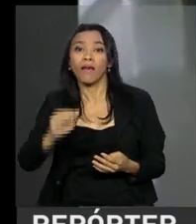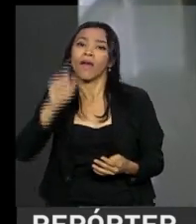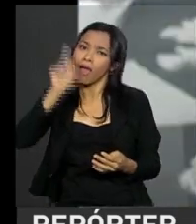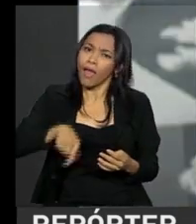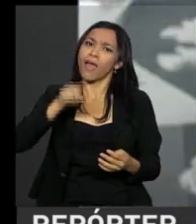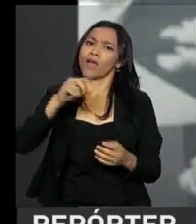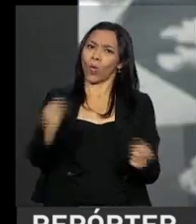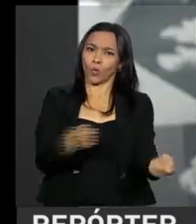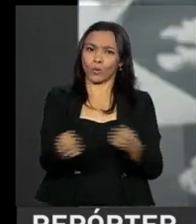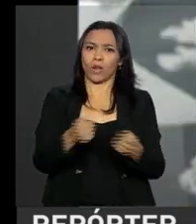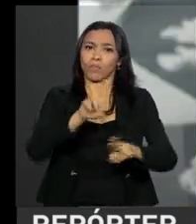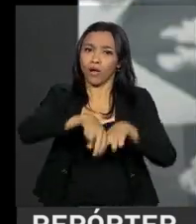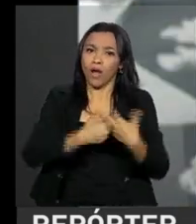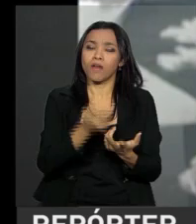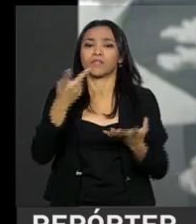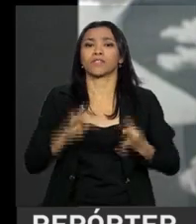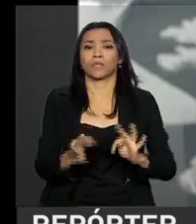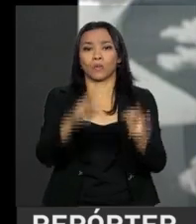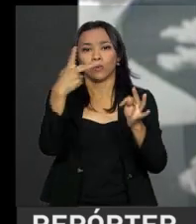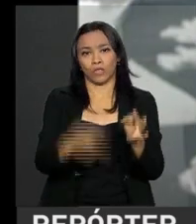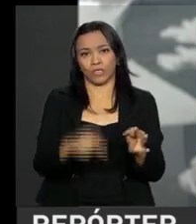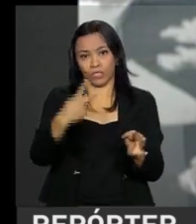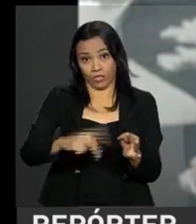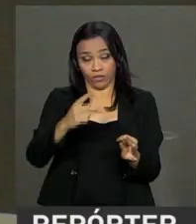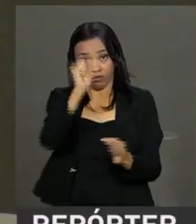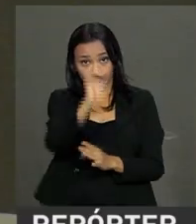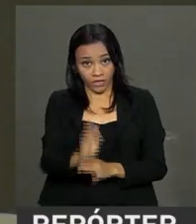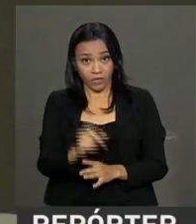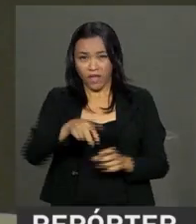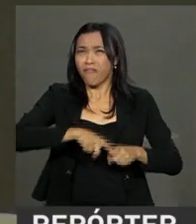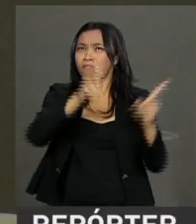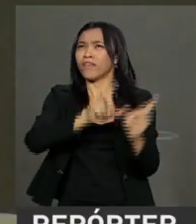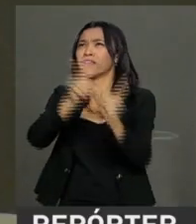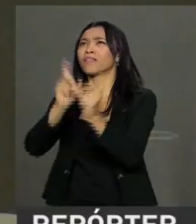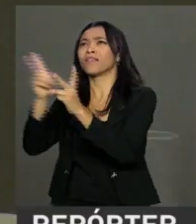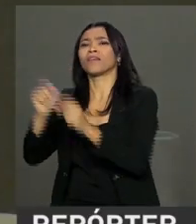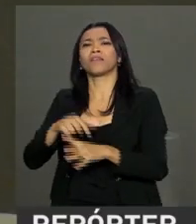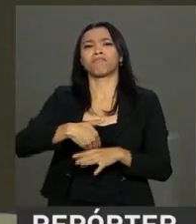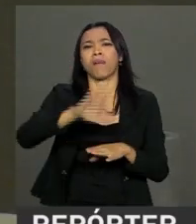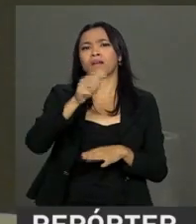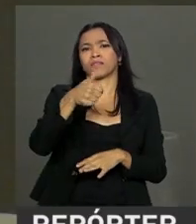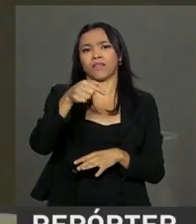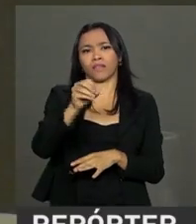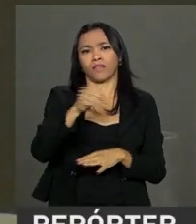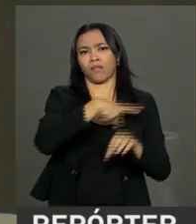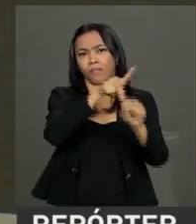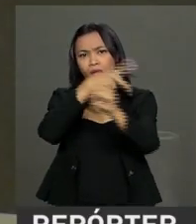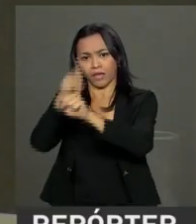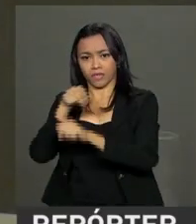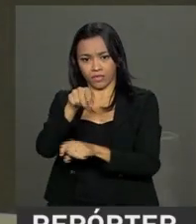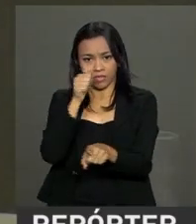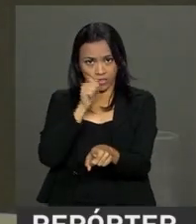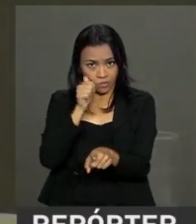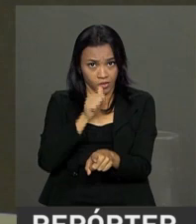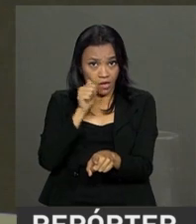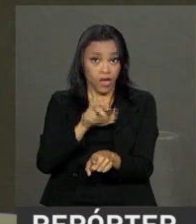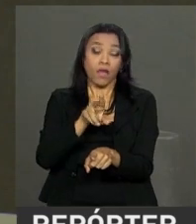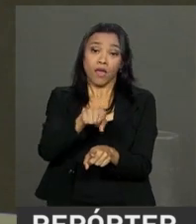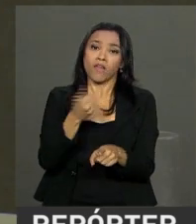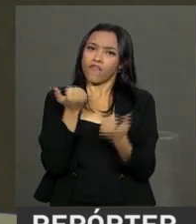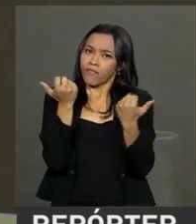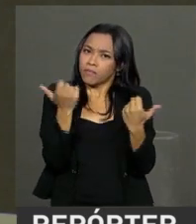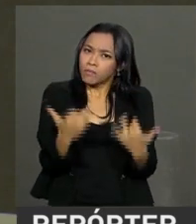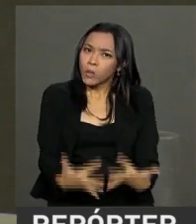à tecnologia brasileira as vacinas são exportadas para mais de 70 países Miriam tendler destacou a importância de